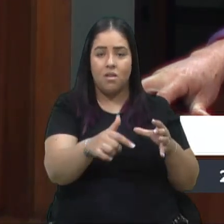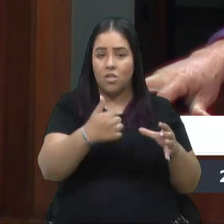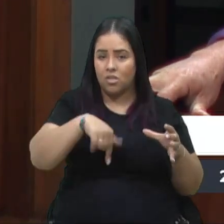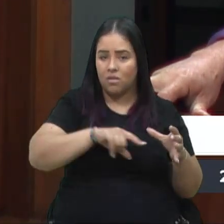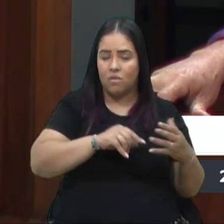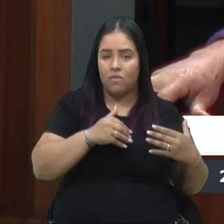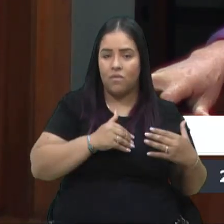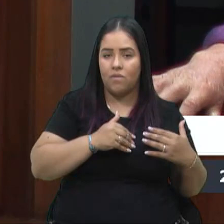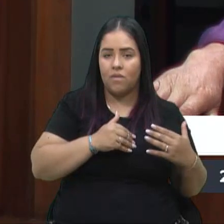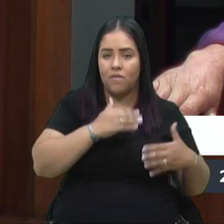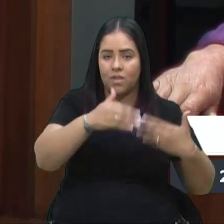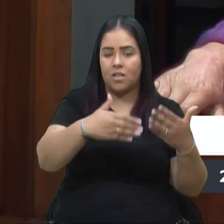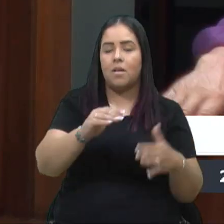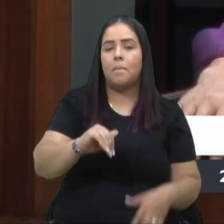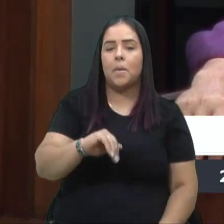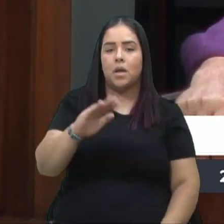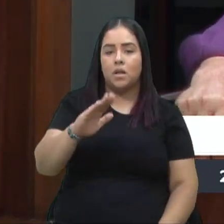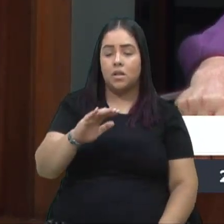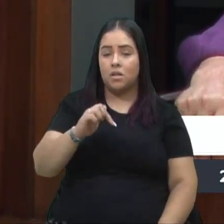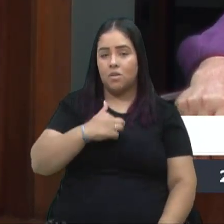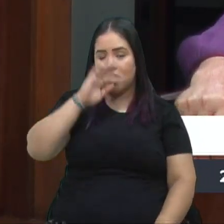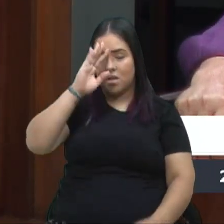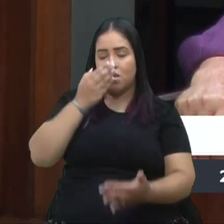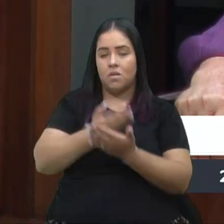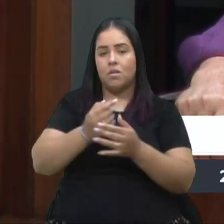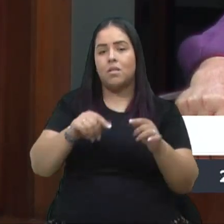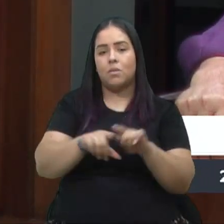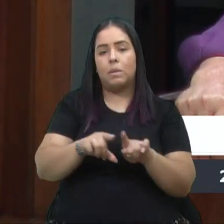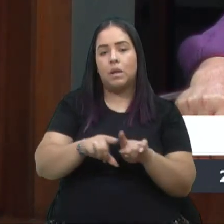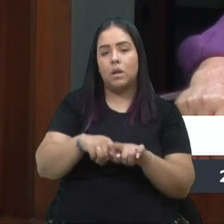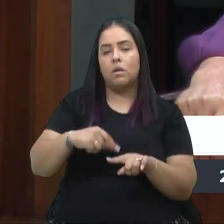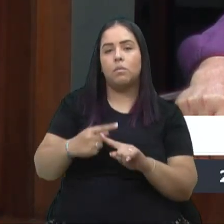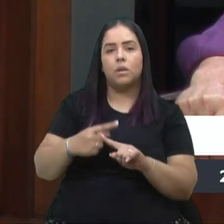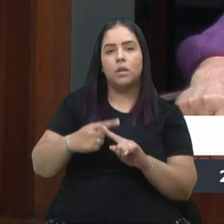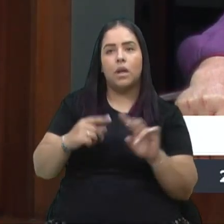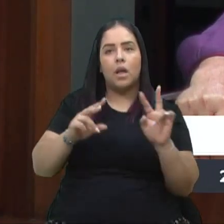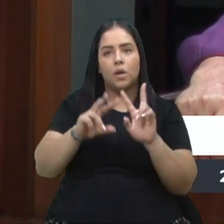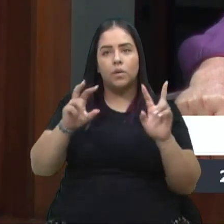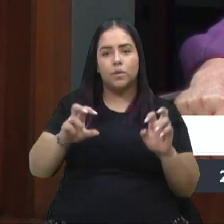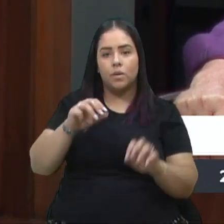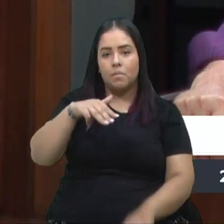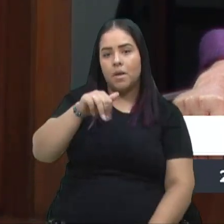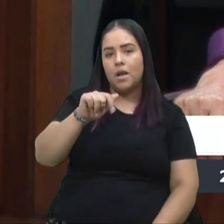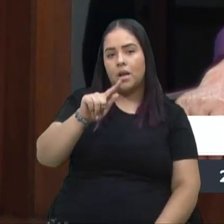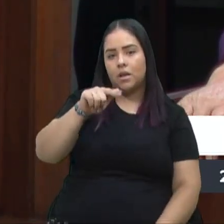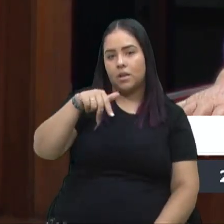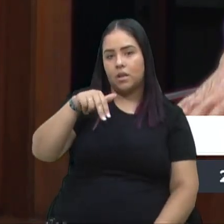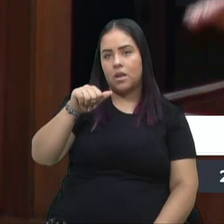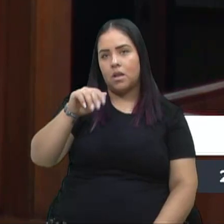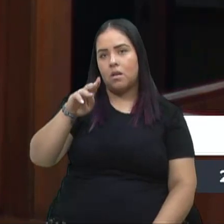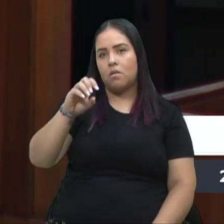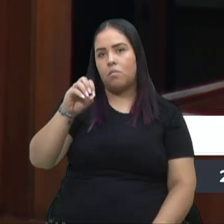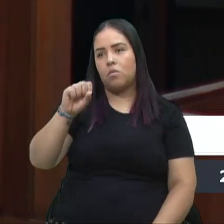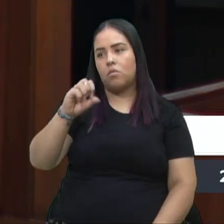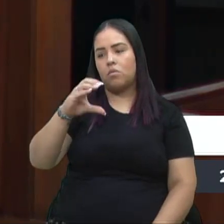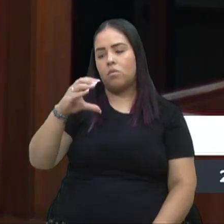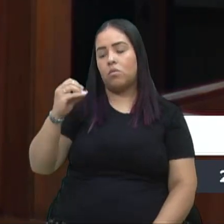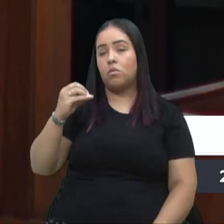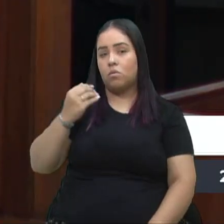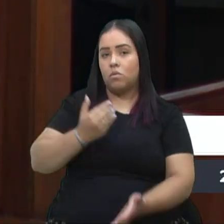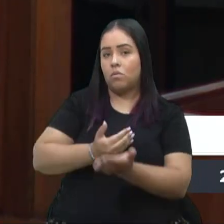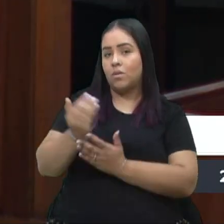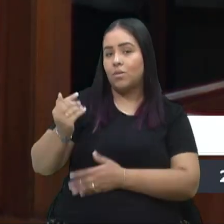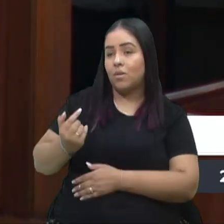mais difícil Vereador maliciosa eu acredito também por causa da questão aqui do caso amanhã é Bosco porque Começou